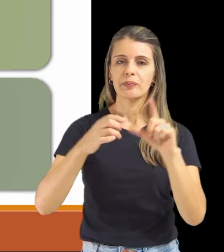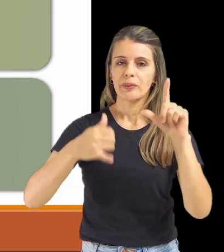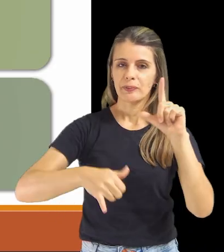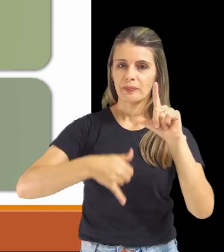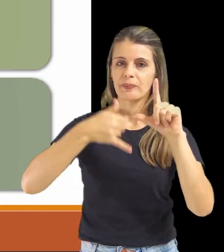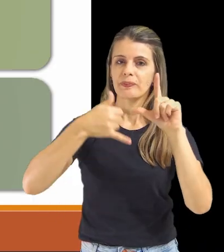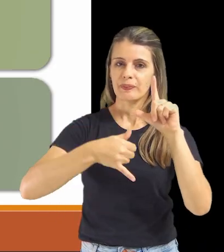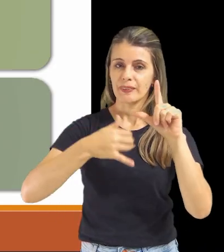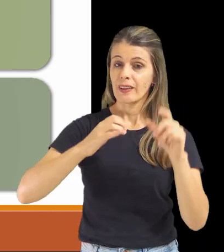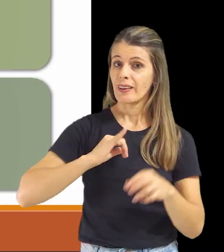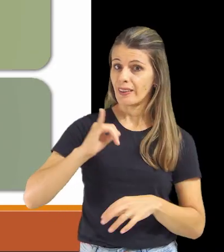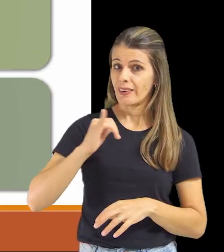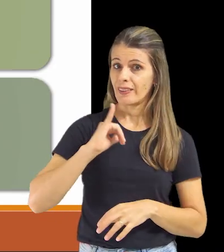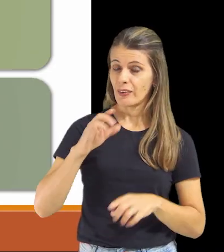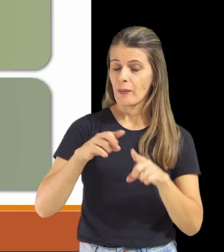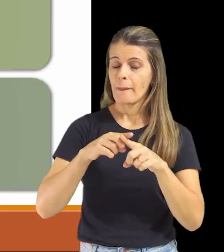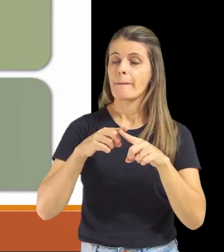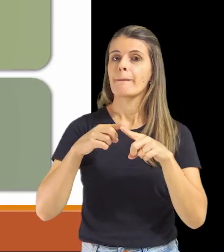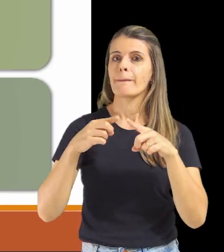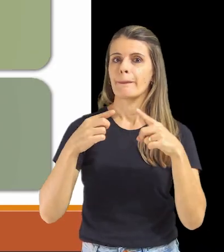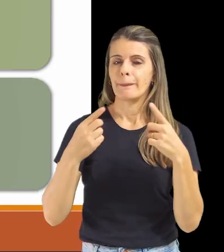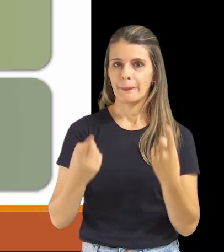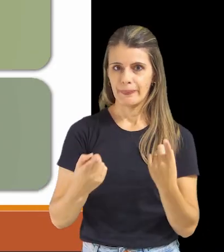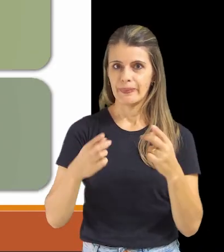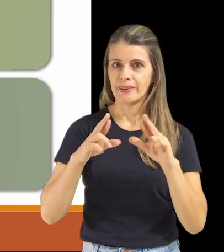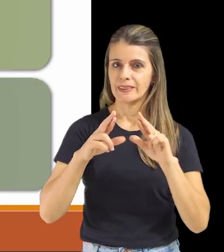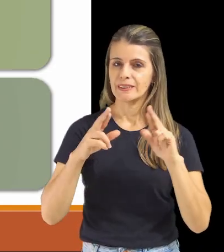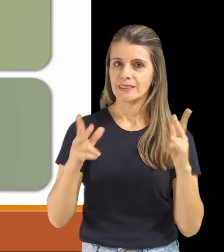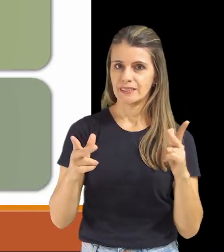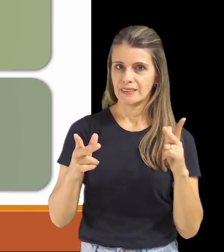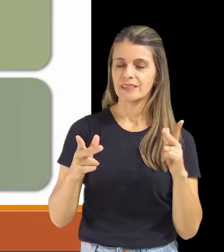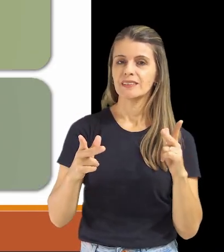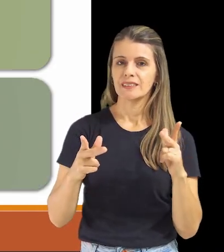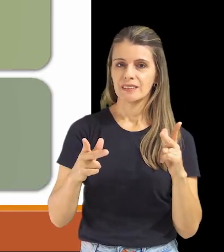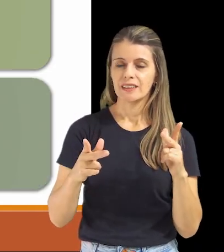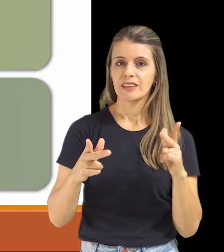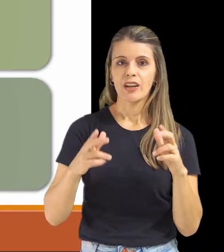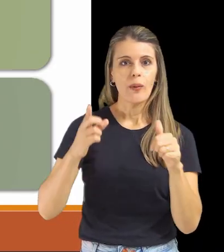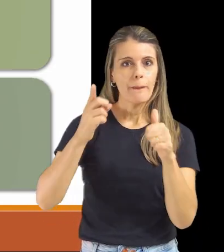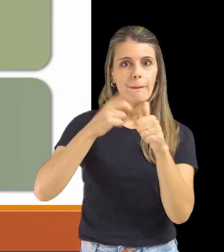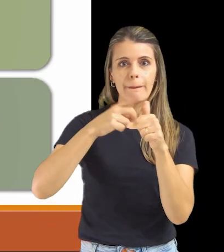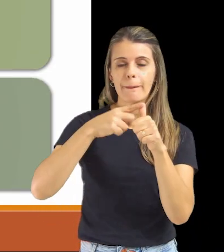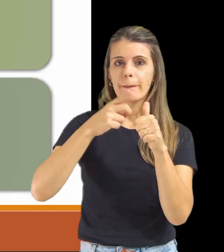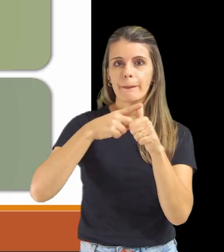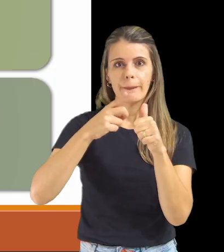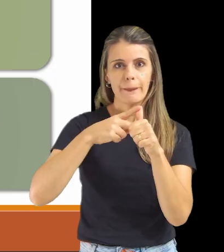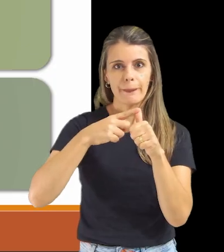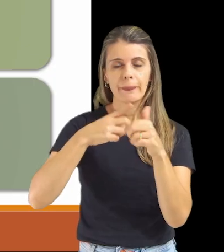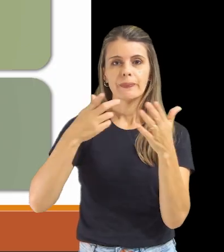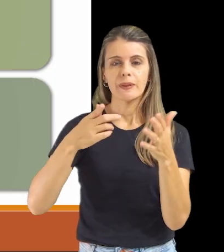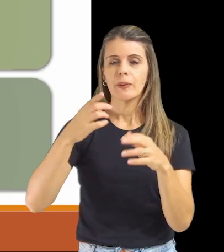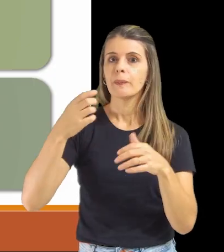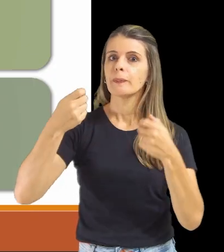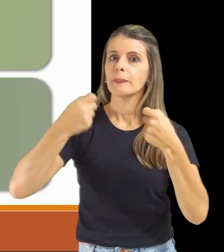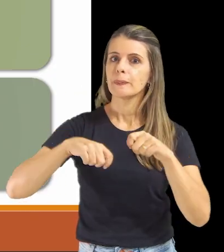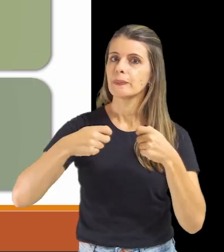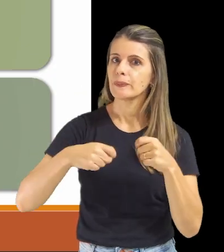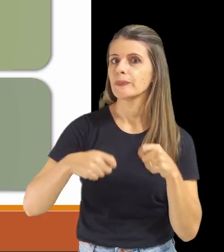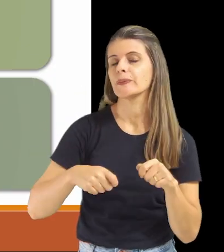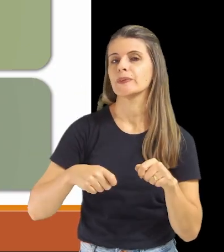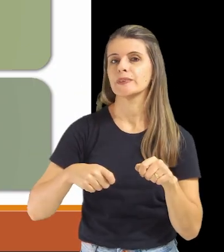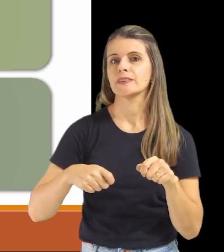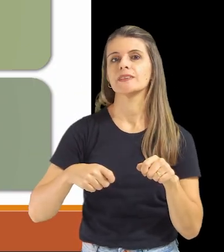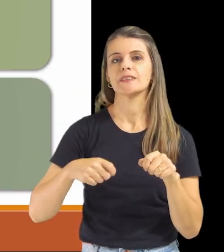mas tem uma diferença. Os carboidratos é a nossa fonte de energia primária, instantânea. Precisei, então